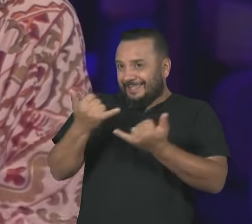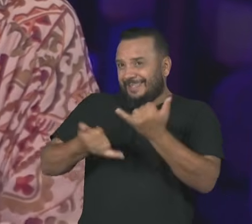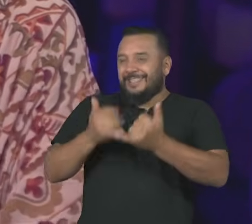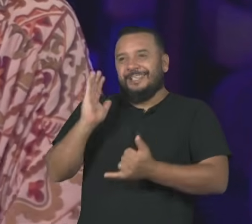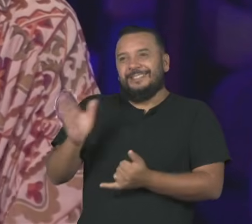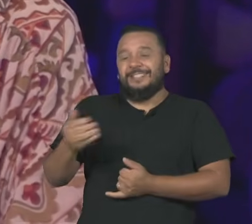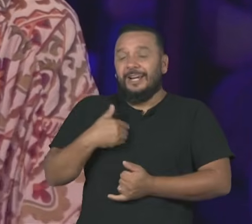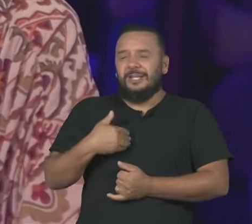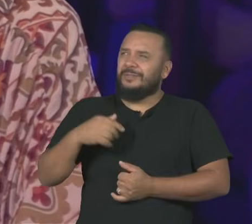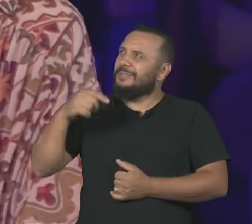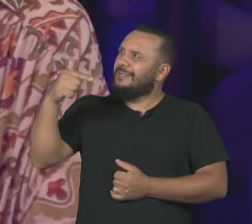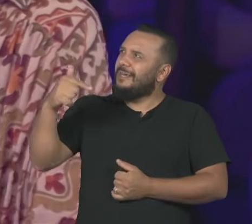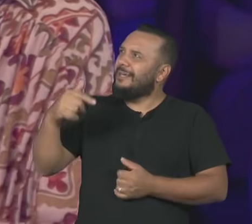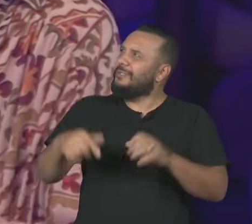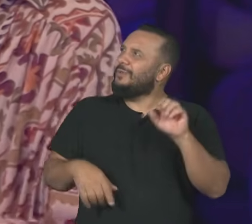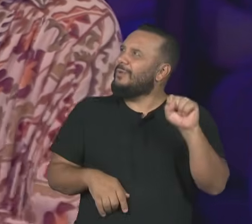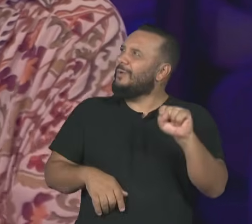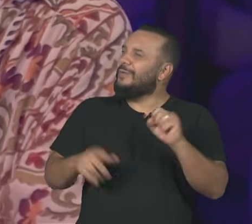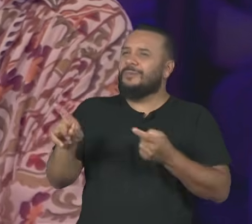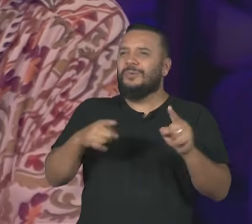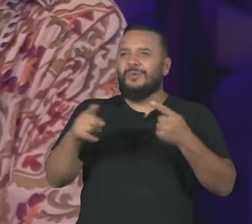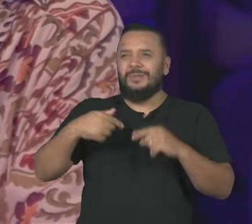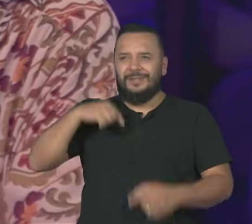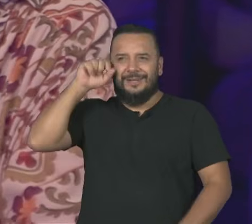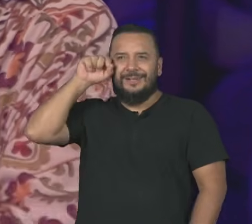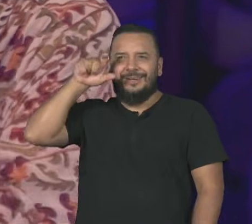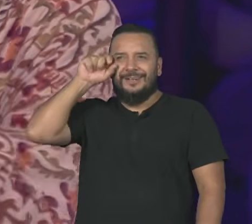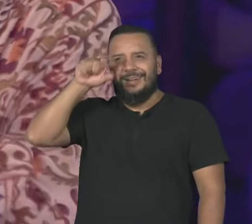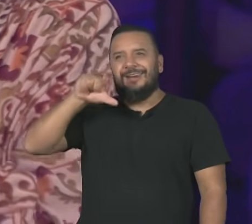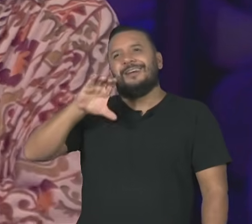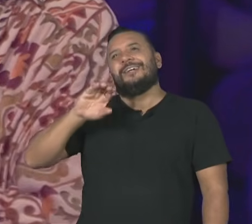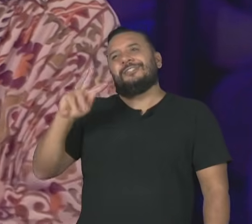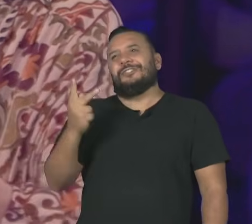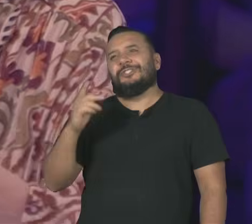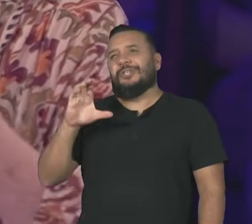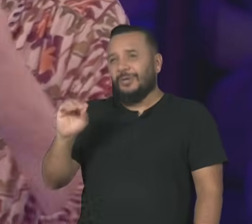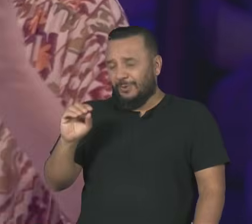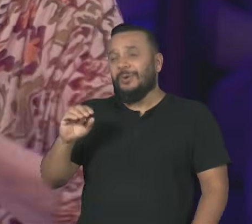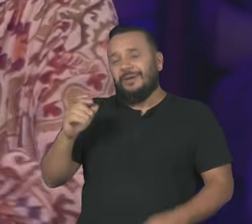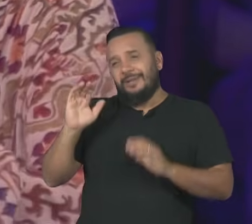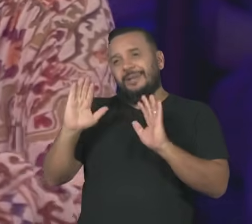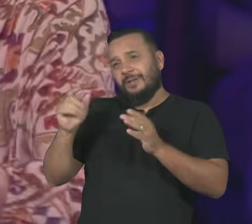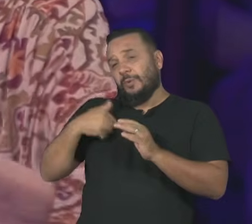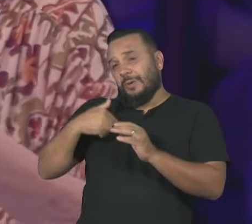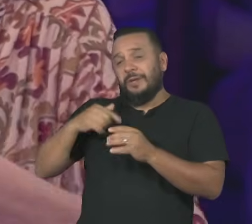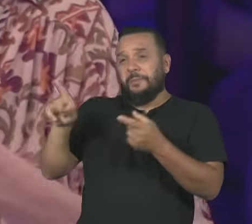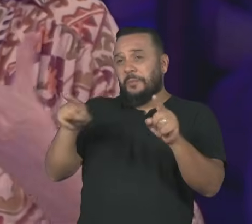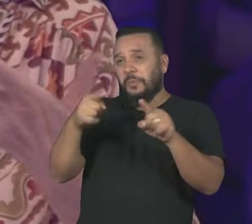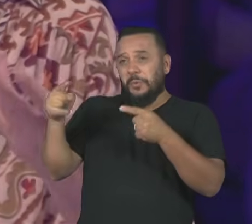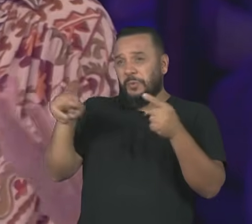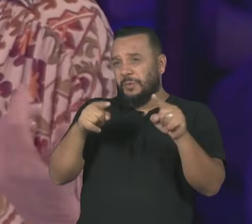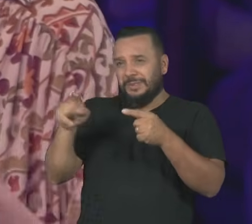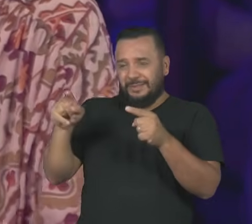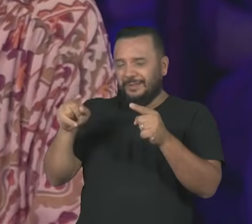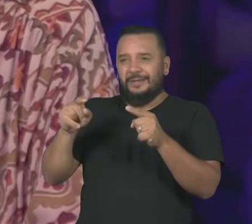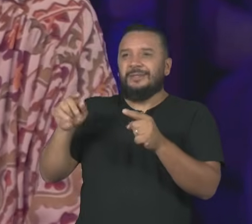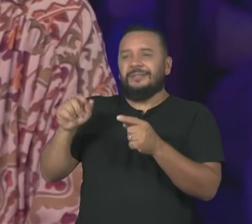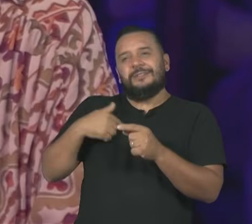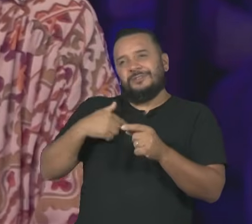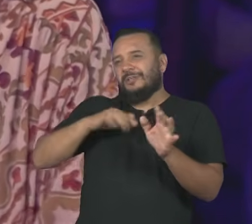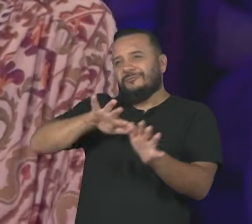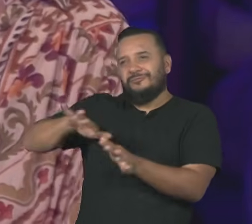7, 8 músicas do Chico, tirei a música, fiquei com o poema e brinquei de falar o